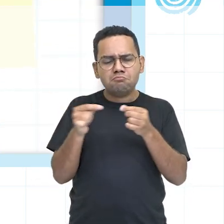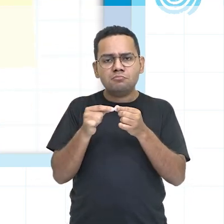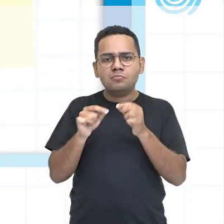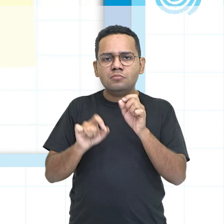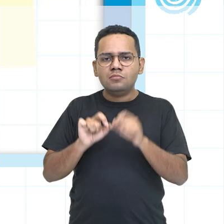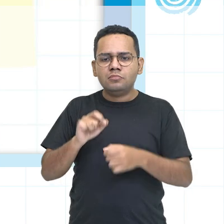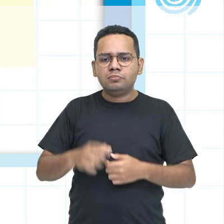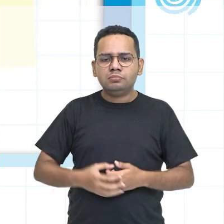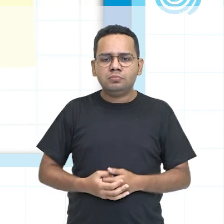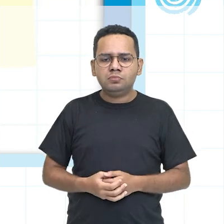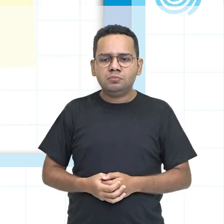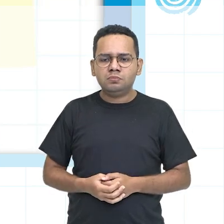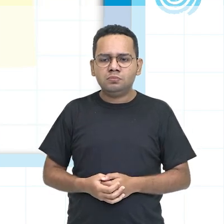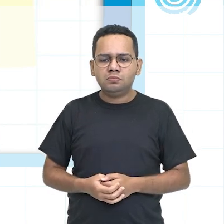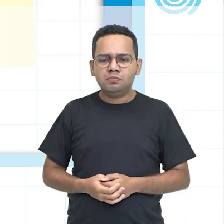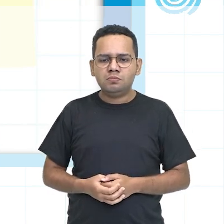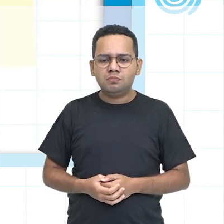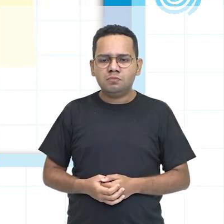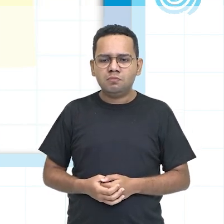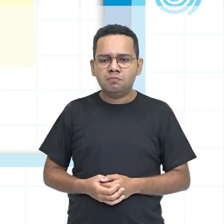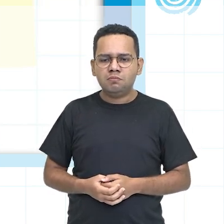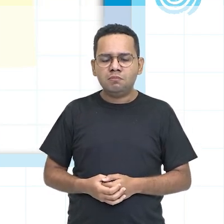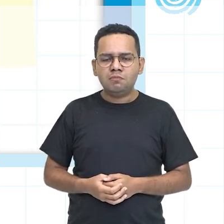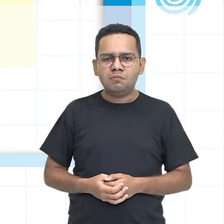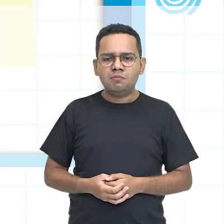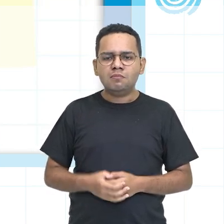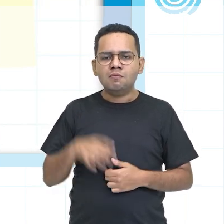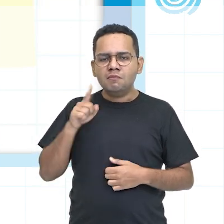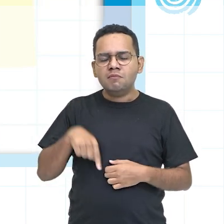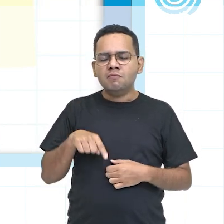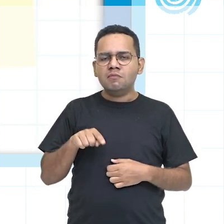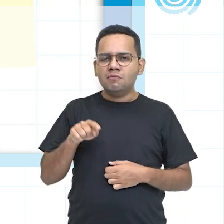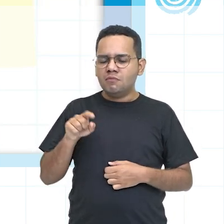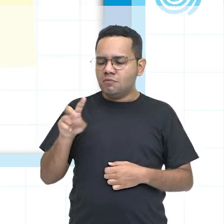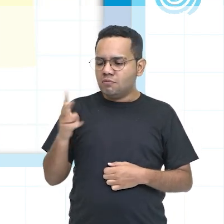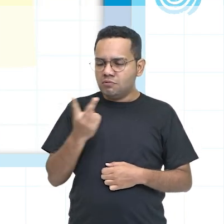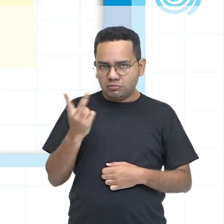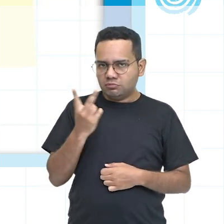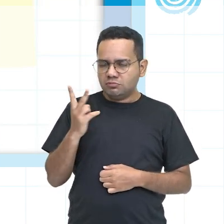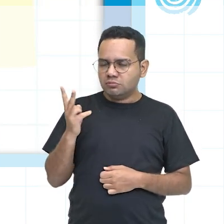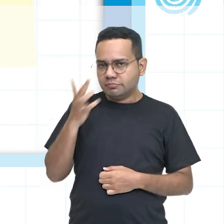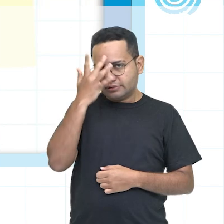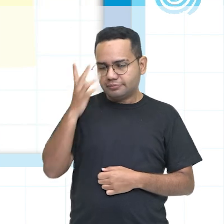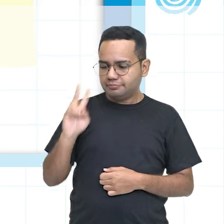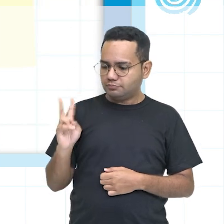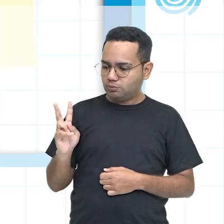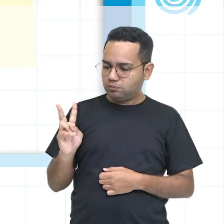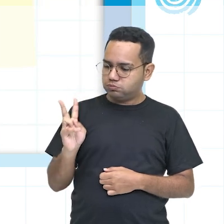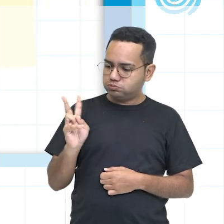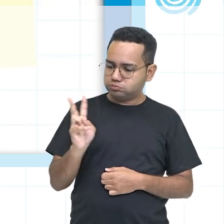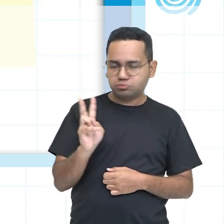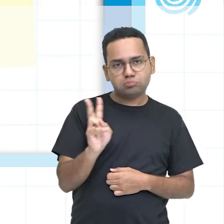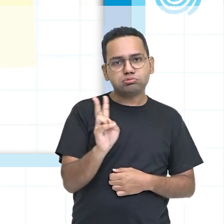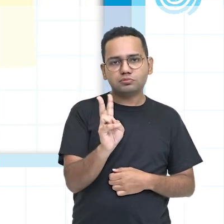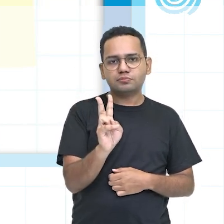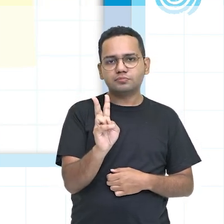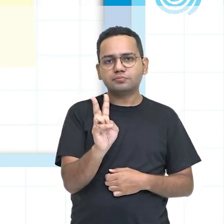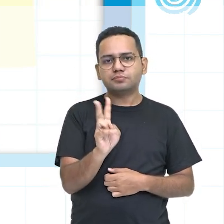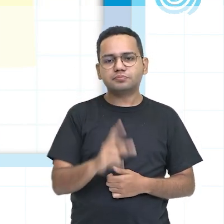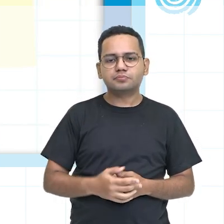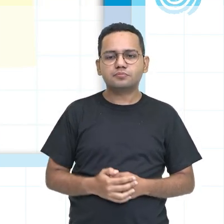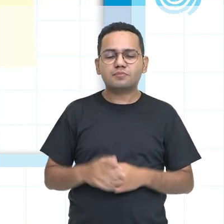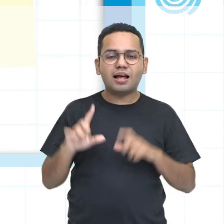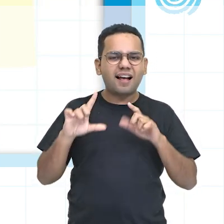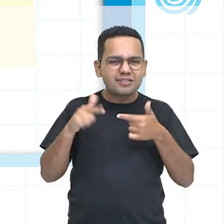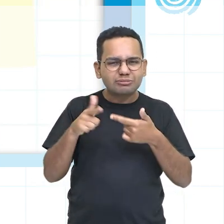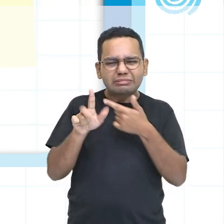descreve como Tom e Jack caminharam juntos. Né? Eles estavam caminhando, eu poderia parar por aí, né? Jack e Tom foram